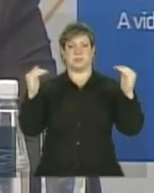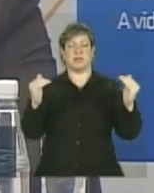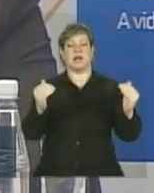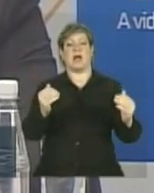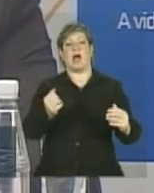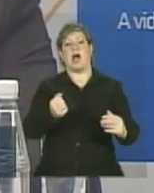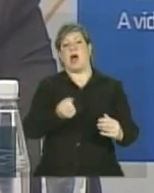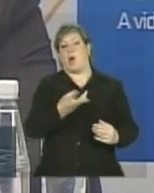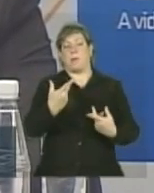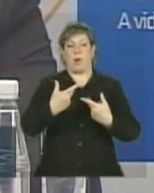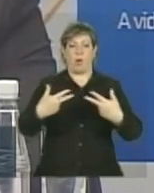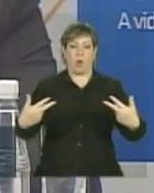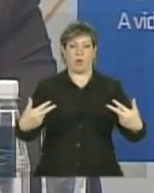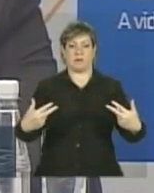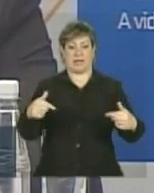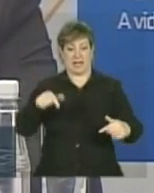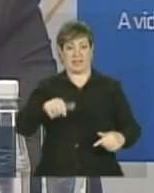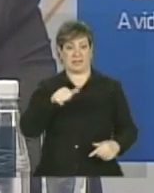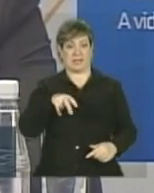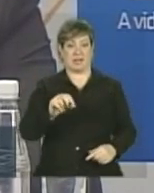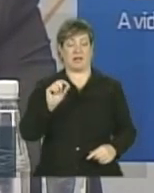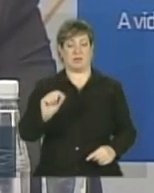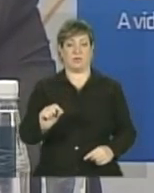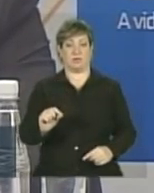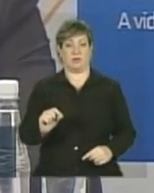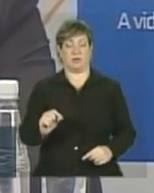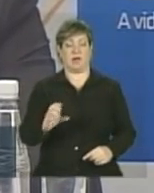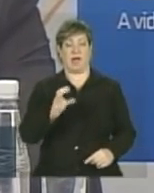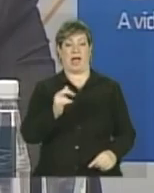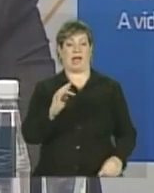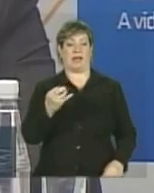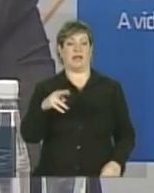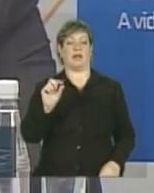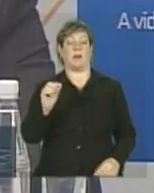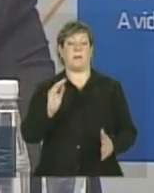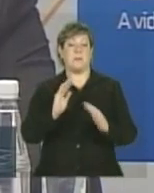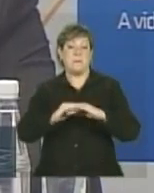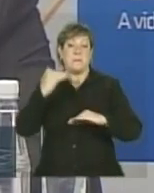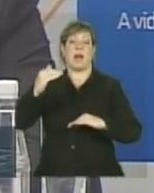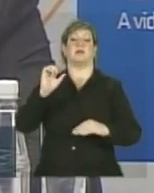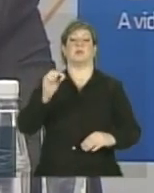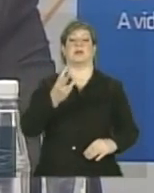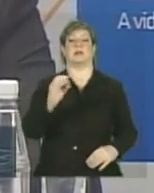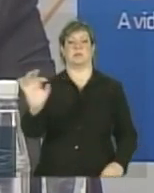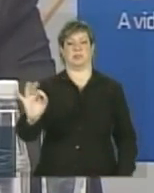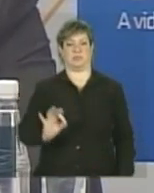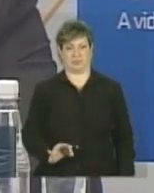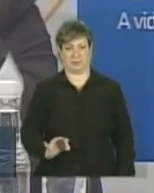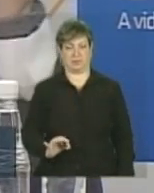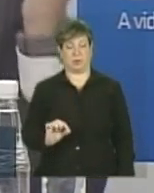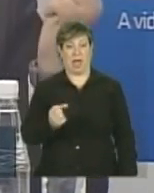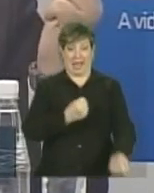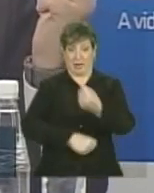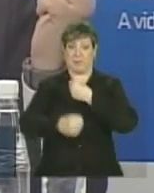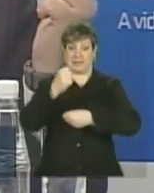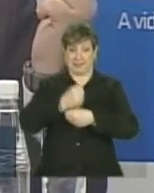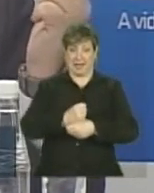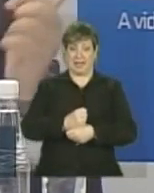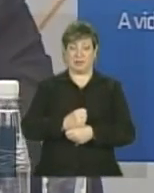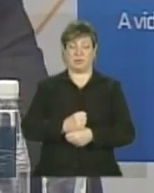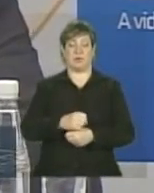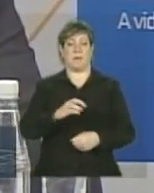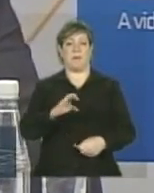coisa, crescer esse ano a nossa carteira mais do que 30%. Né? O ano passado